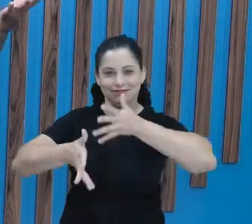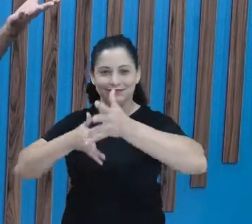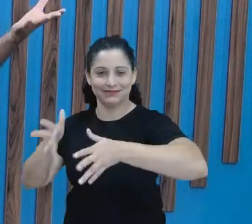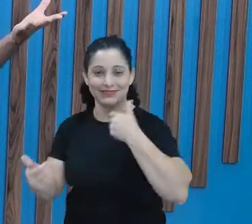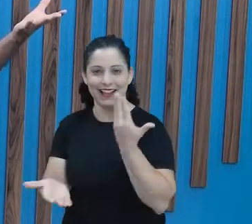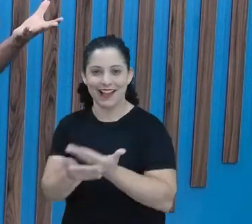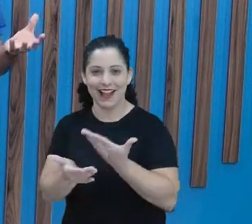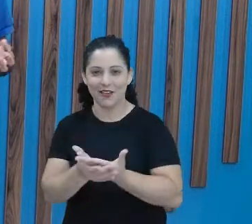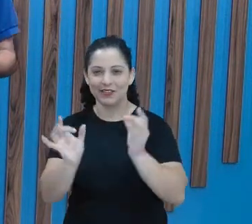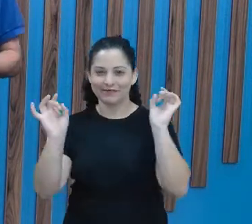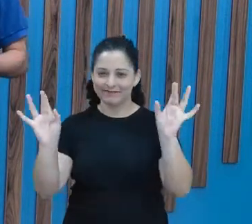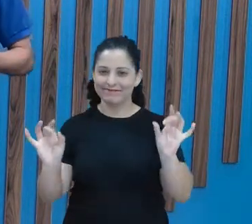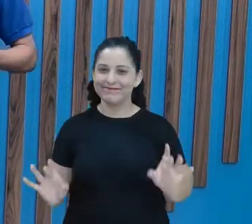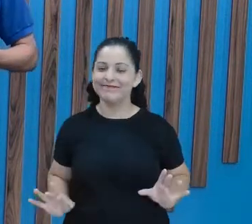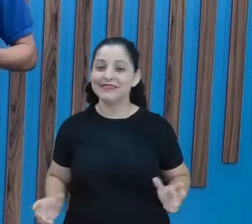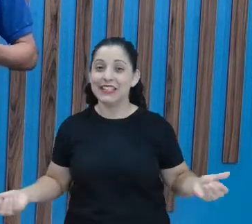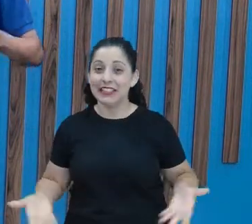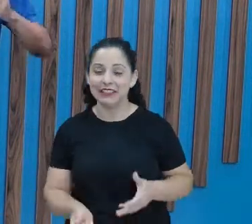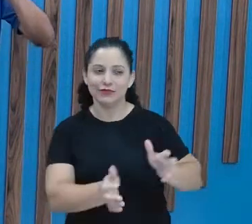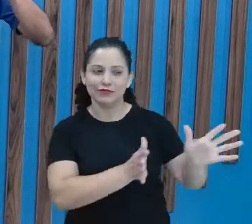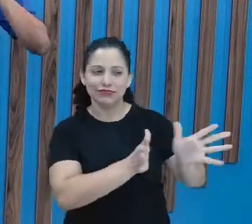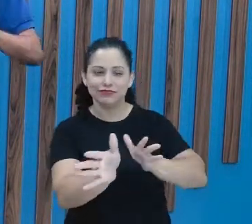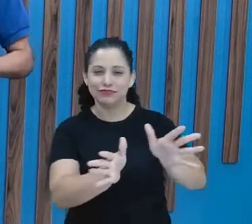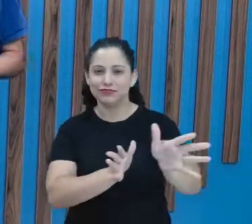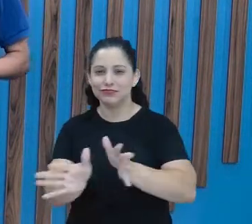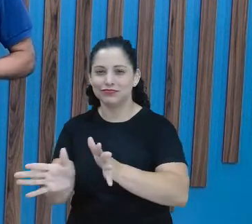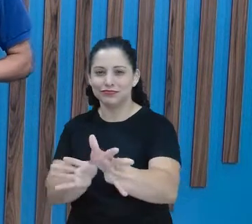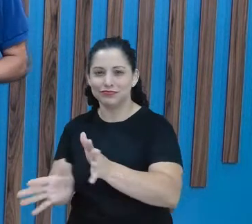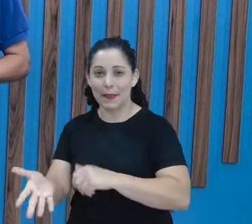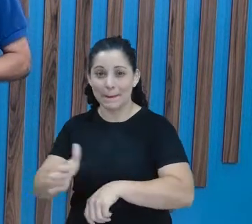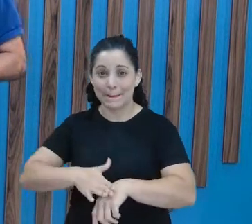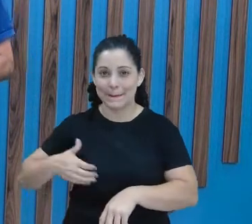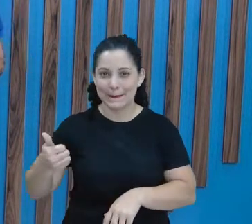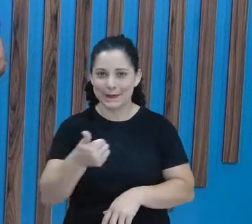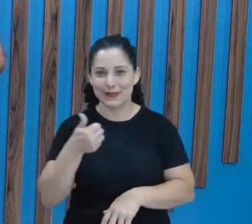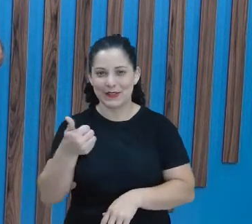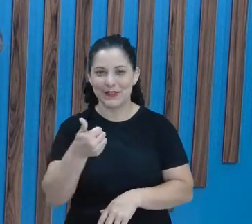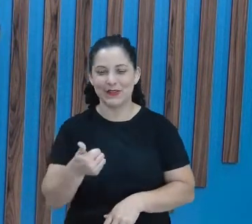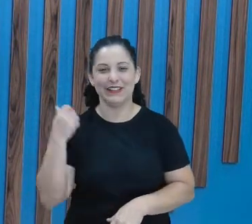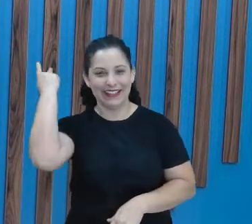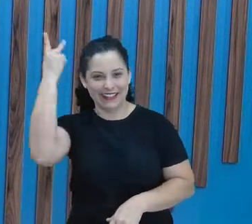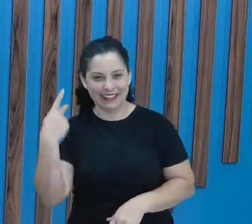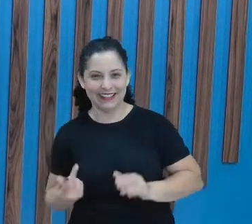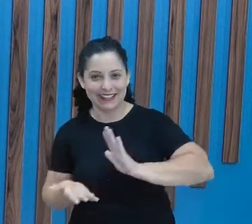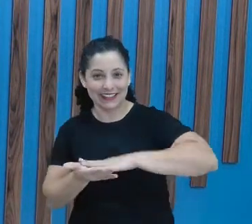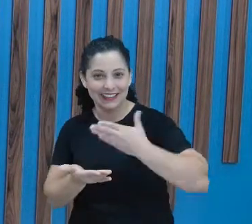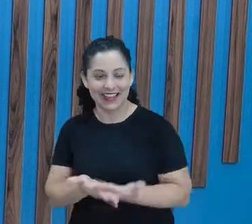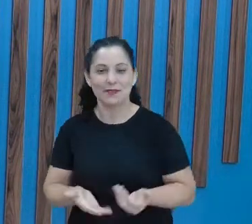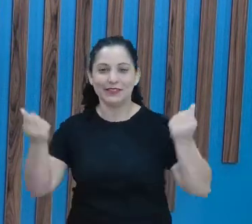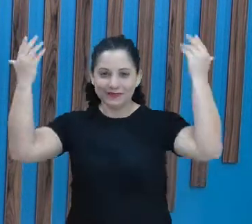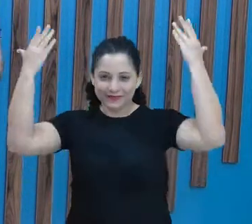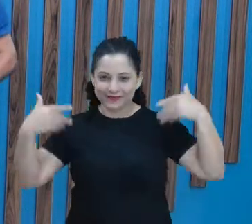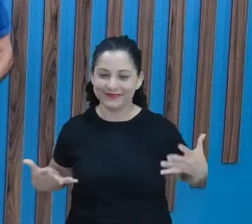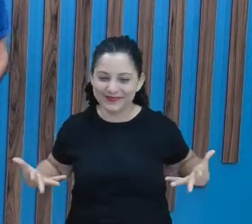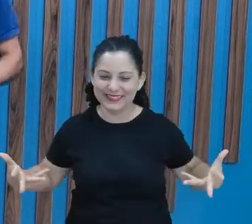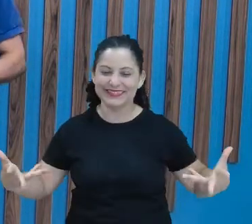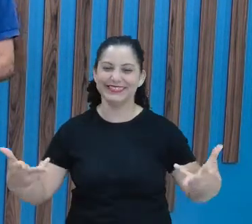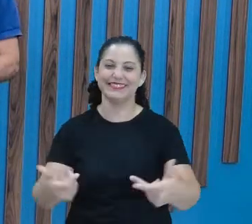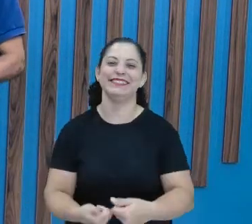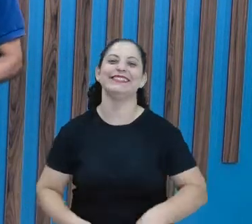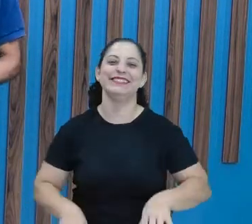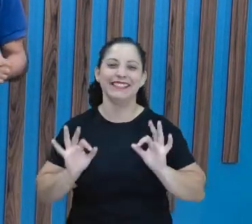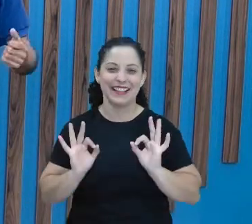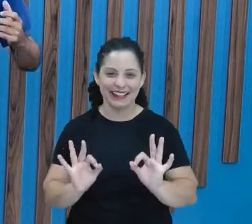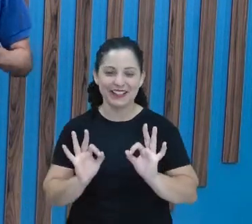nossa aula e fazendo que essa aula seja ainda melhor. Kézia Brito, nossa intérprete de livros maravilhosa,